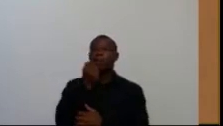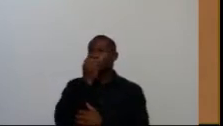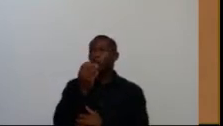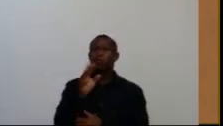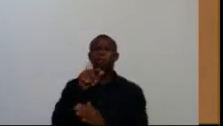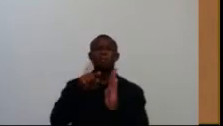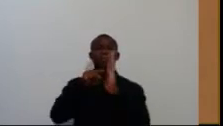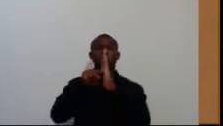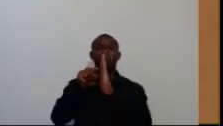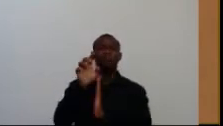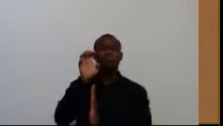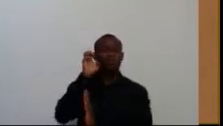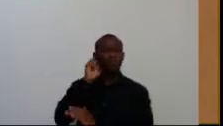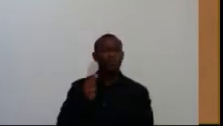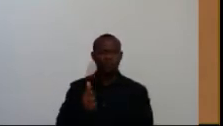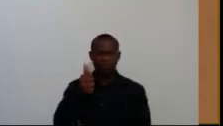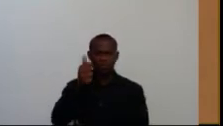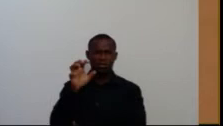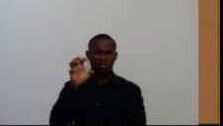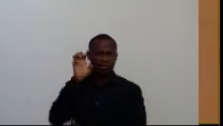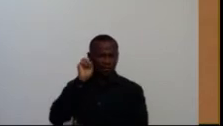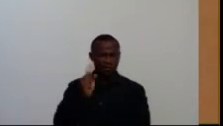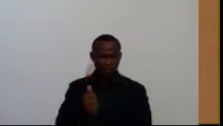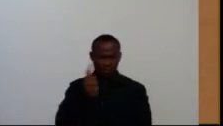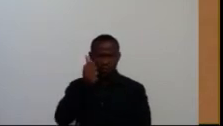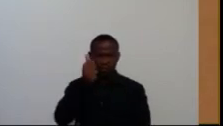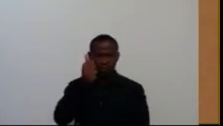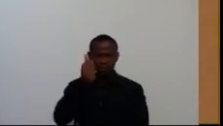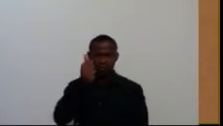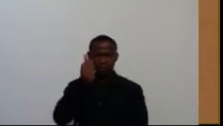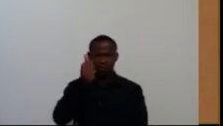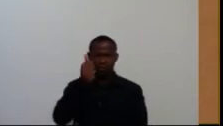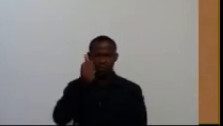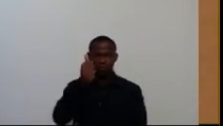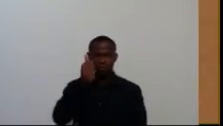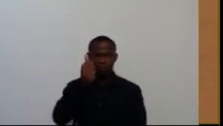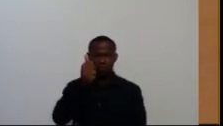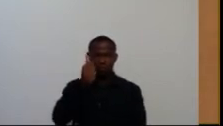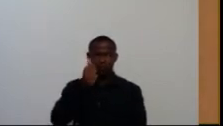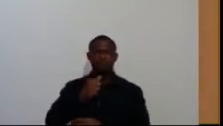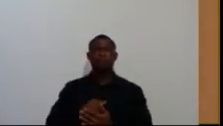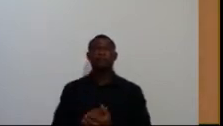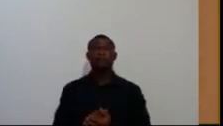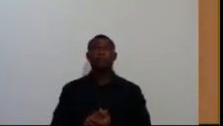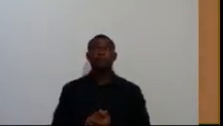Mas está. Você está me ouvindo? Conseguindo ligar até nós. Sim, perfeito.